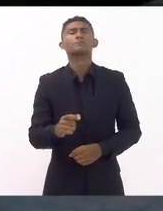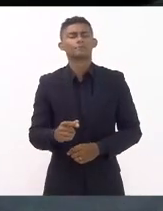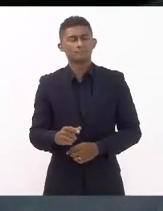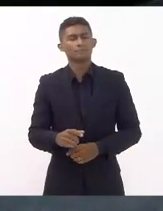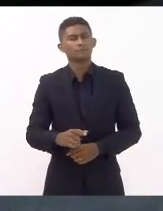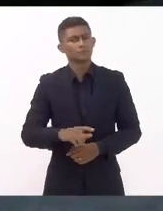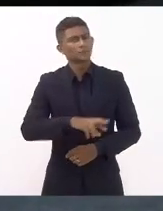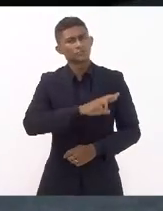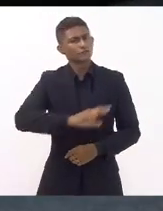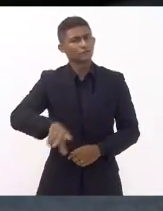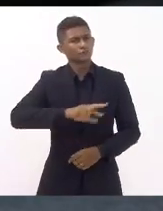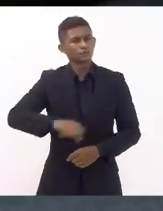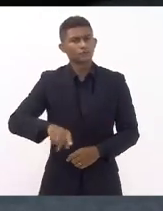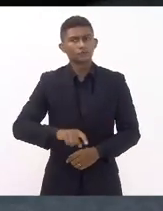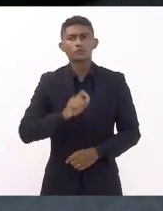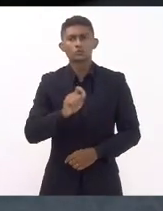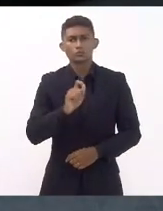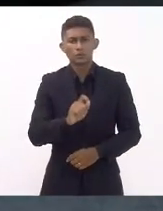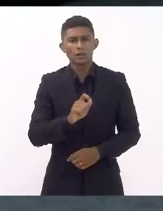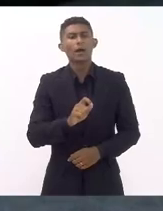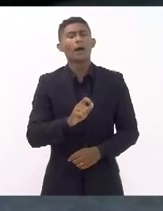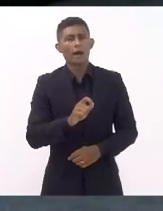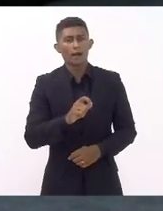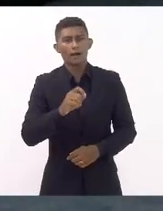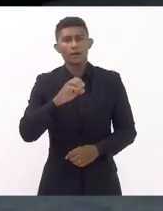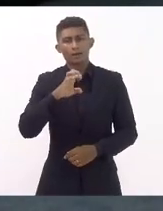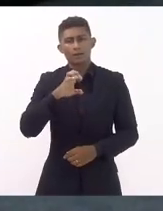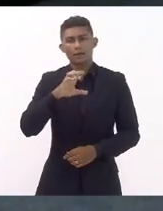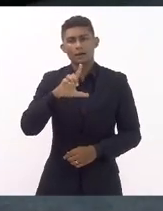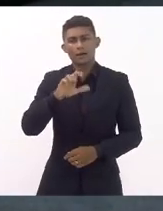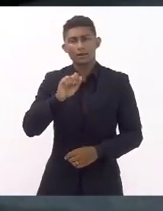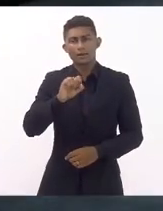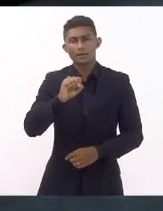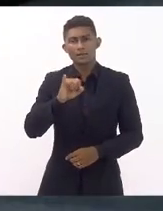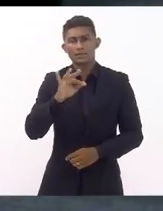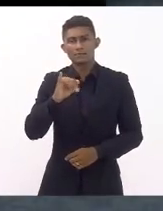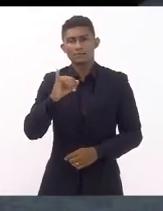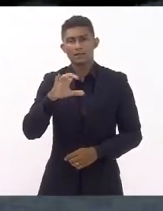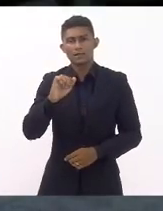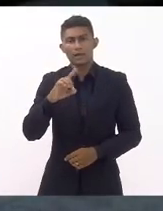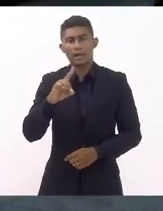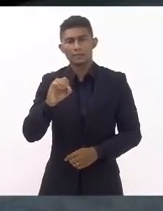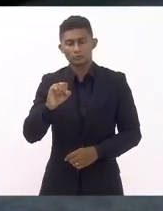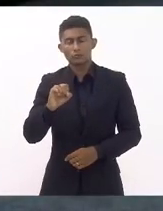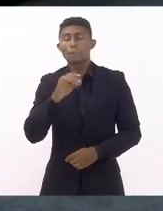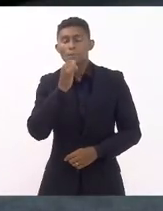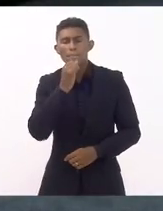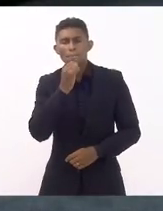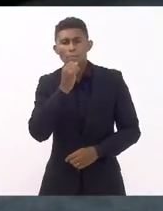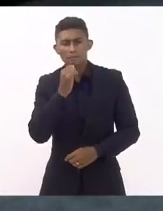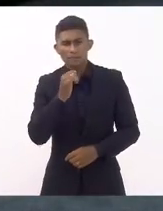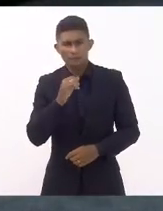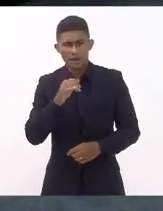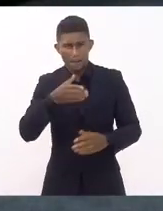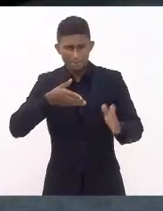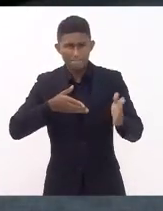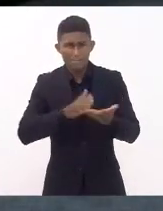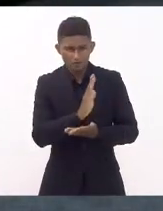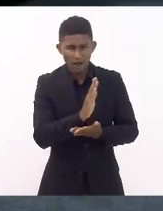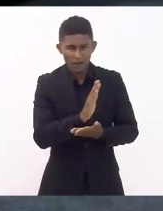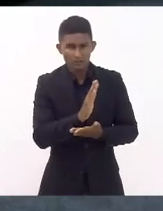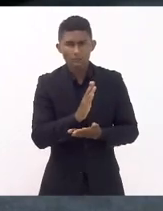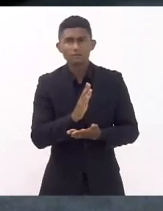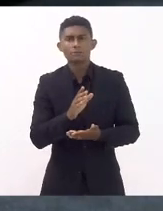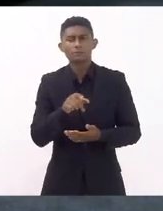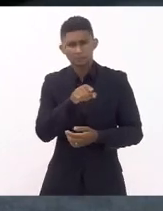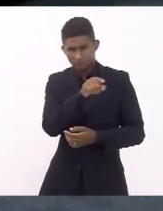classificados e aprovados. Quando a gente fala aprovados, que é o texto do STF, A gente está dizendo que todo aquele que